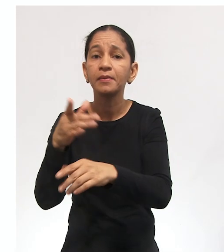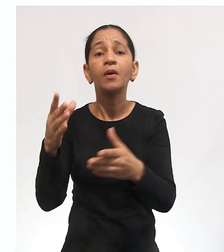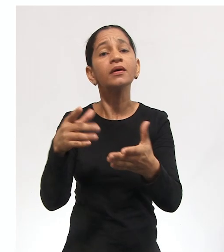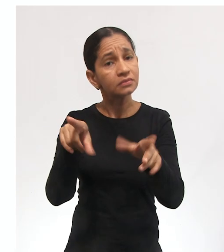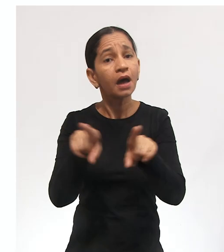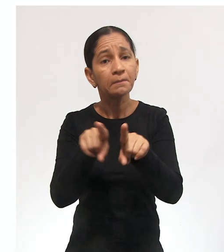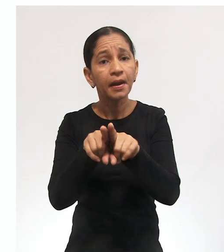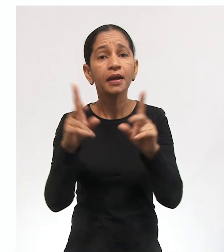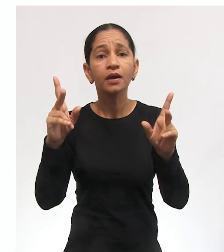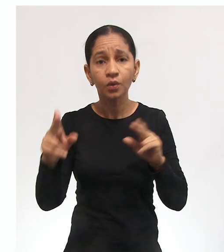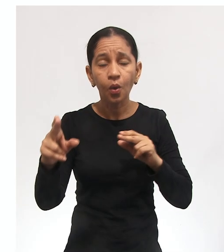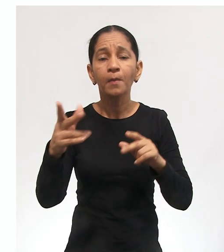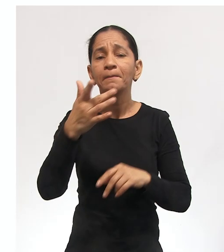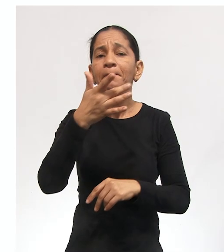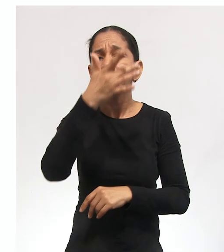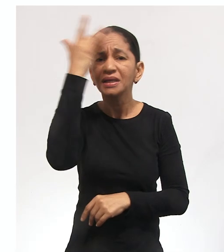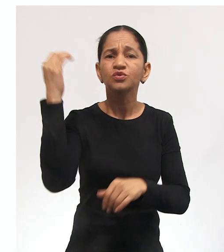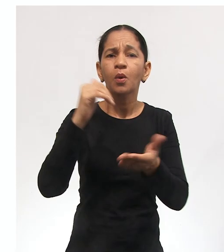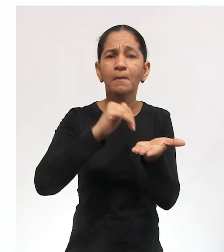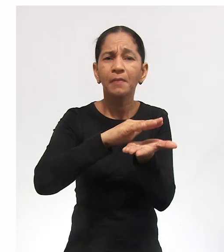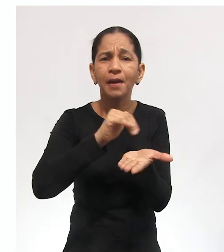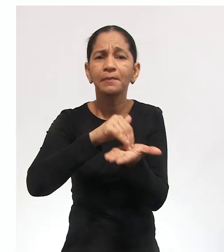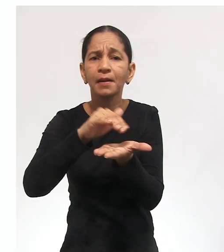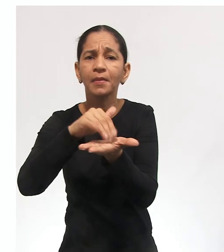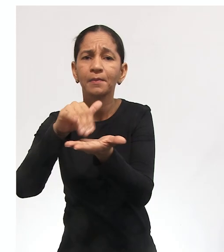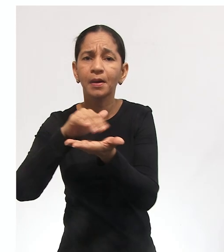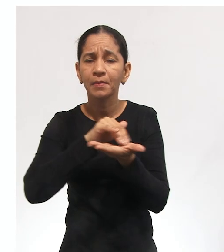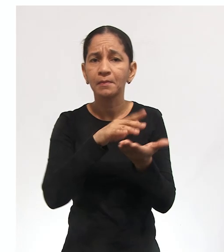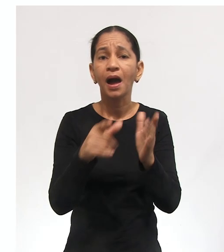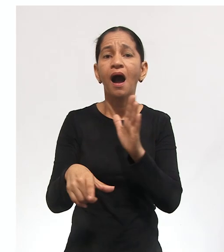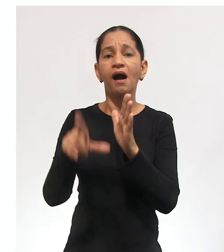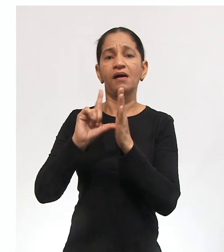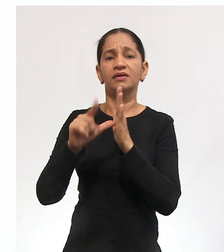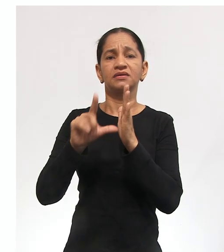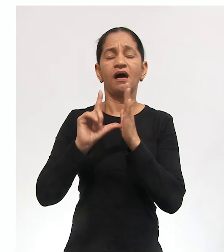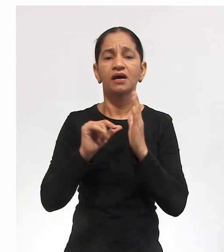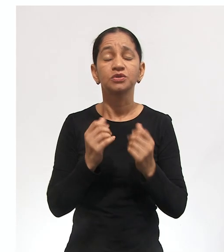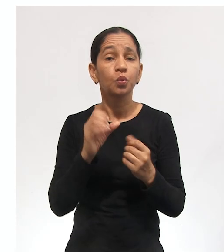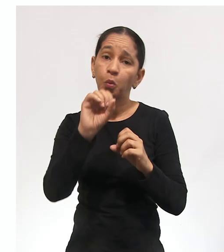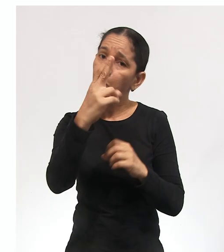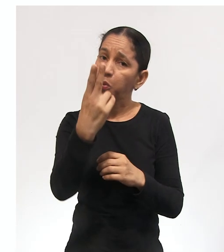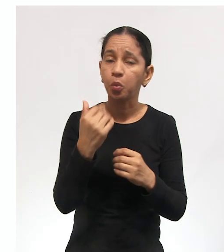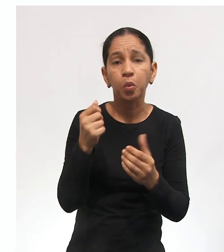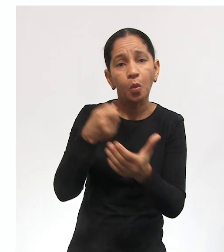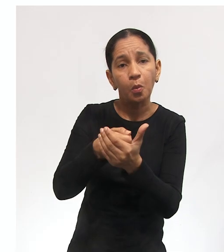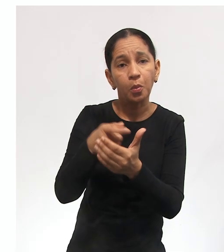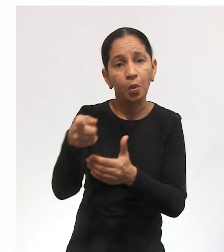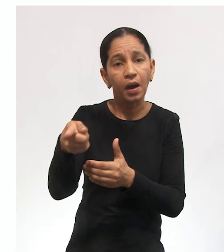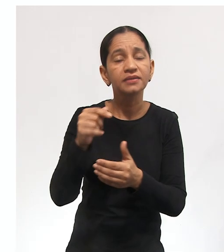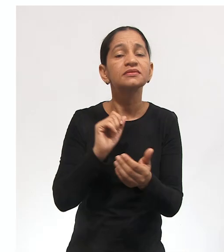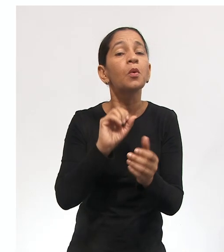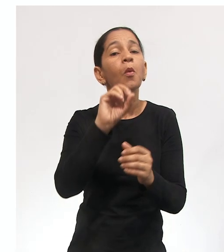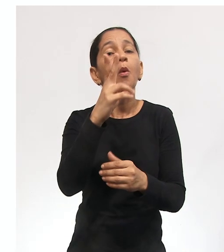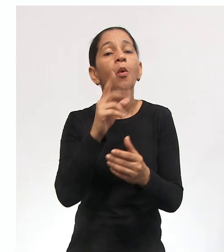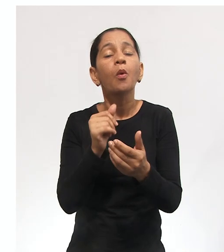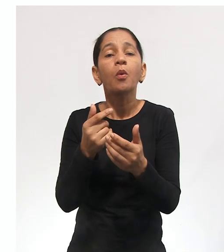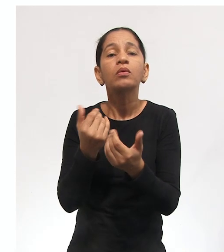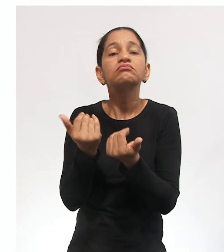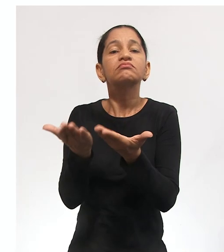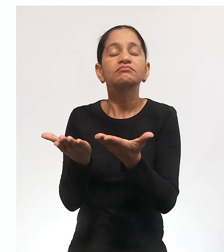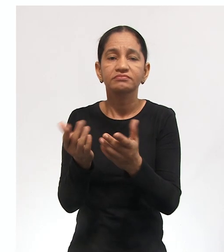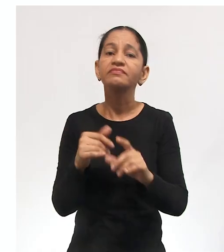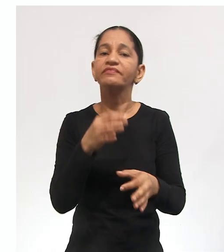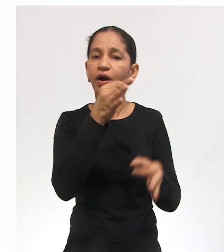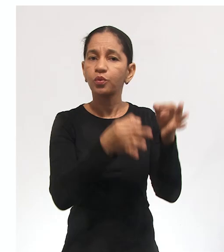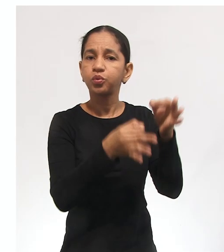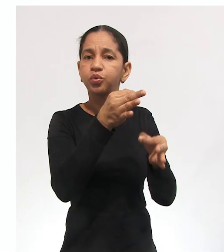foram extintos. As pessoas que foram demitidas antes da compra ou da doação vão eventualmente demandar na Justiça do